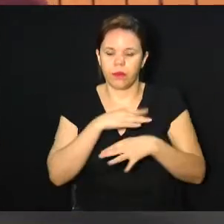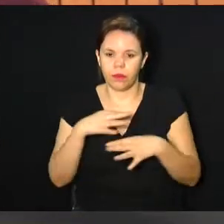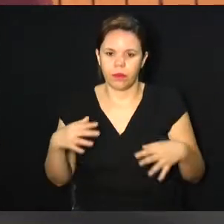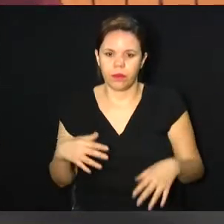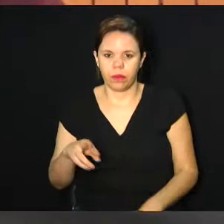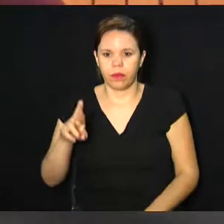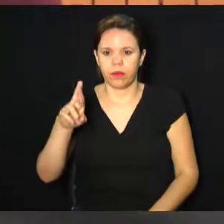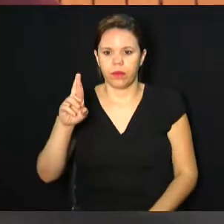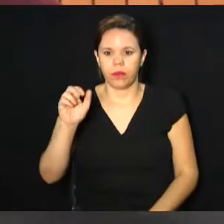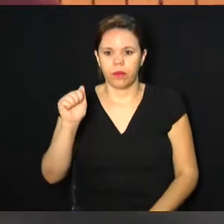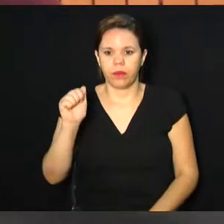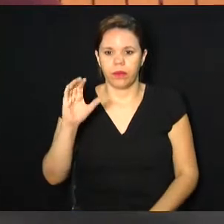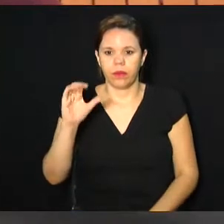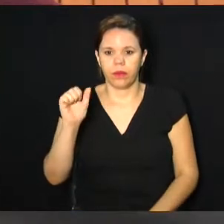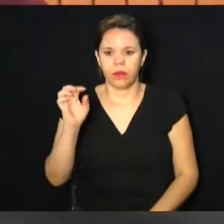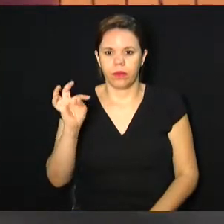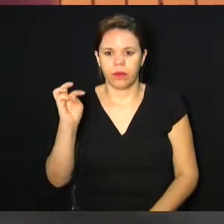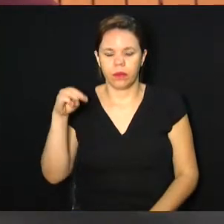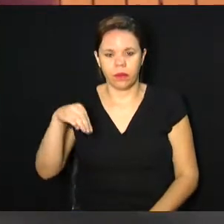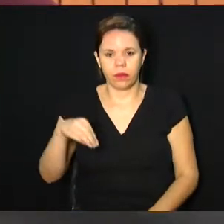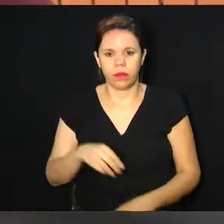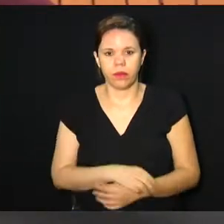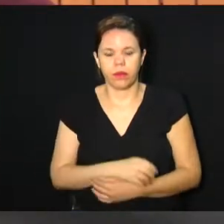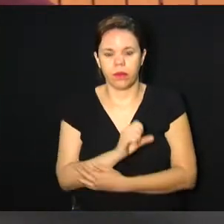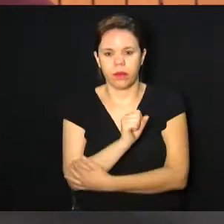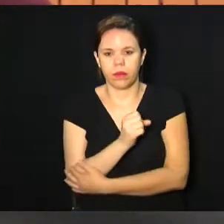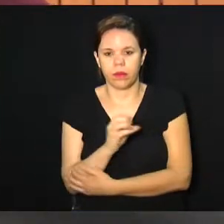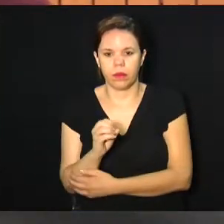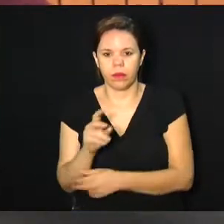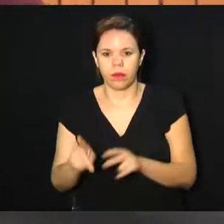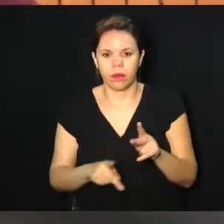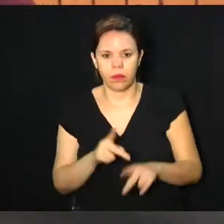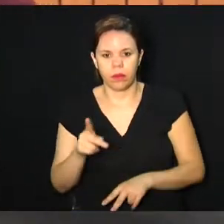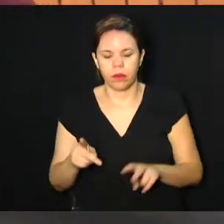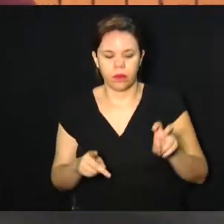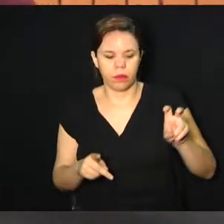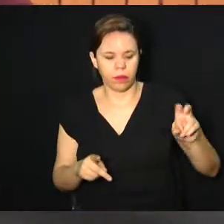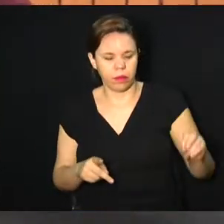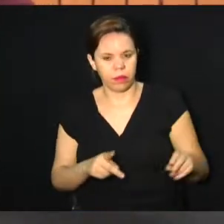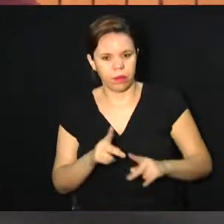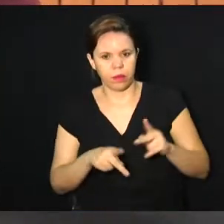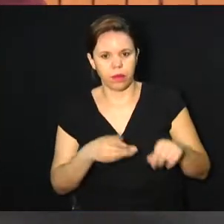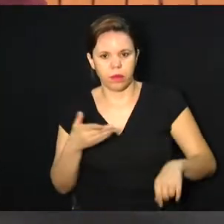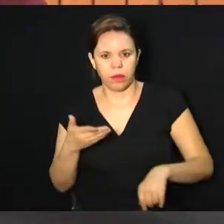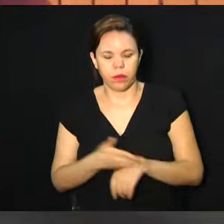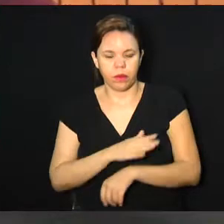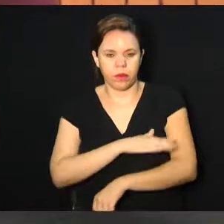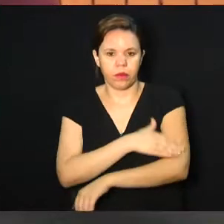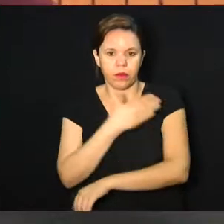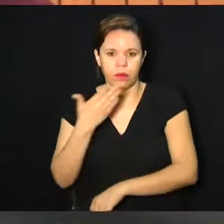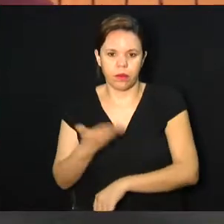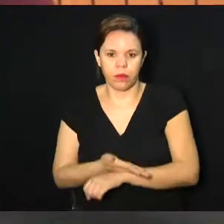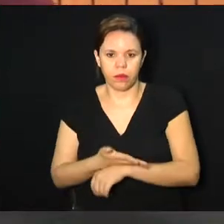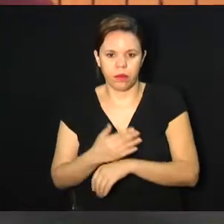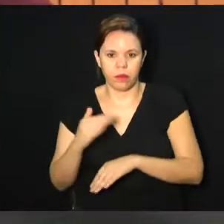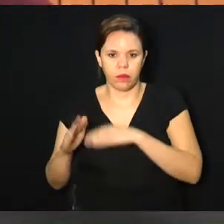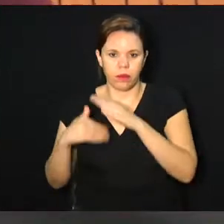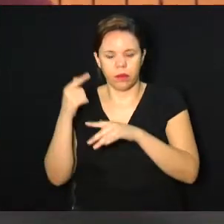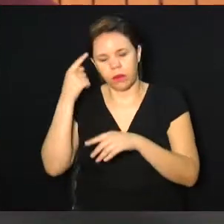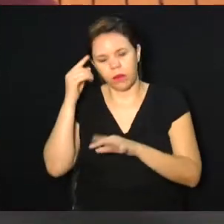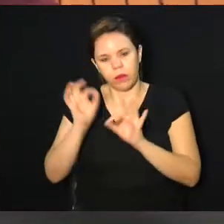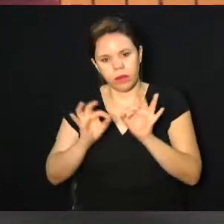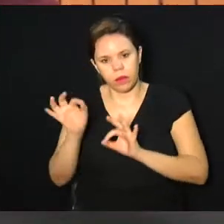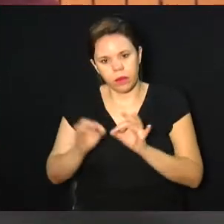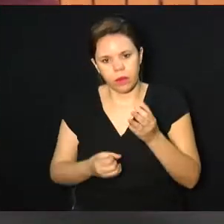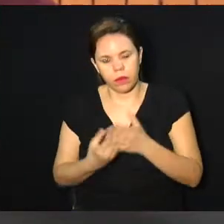hackathon, em que 80 pessoas participaram, foram 50 participantes que ficaram o dia inteiro desenvolvendo ideias para